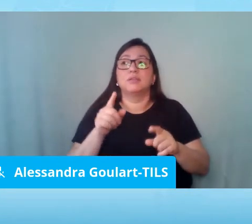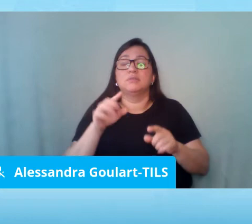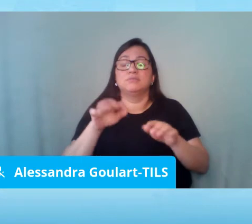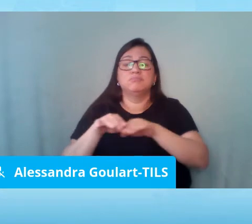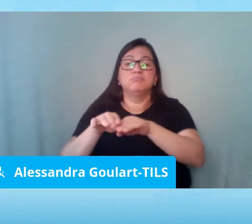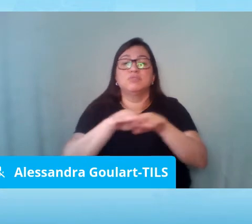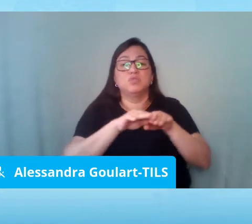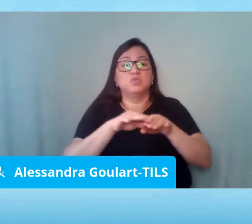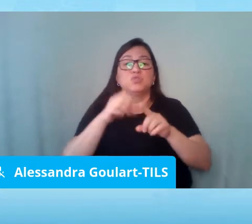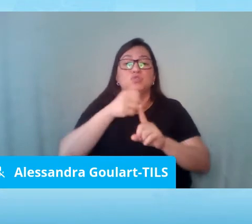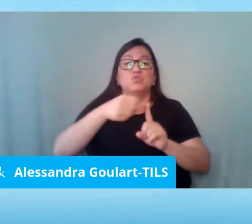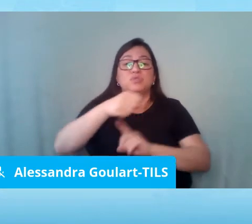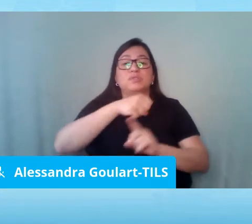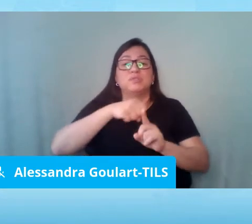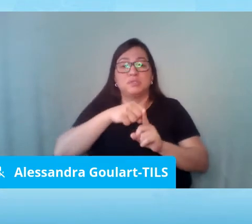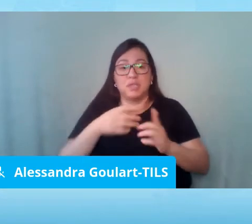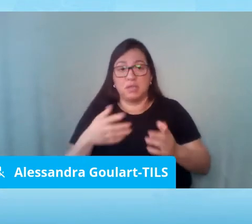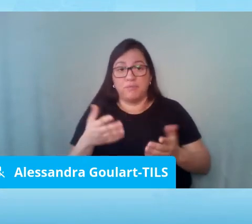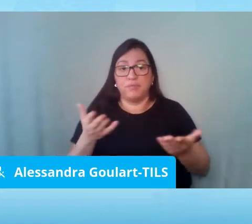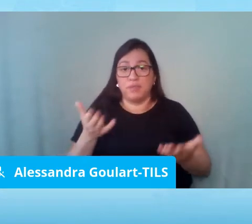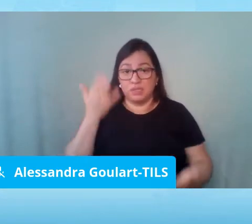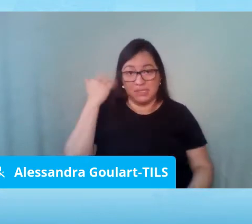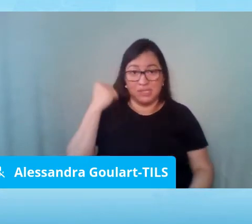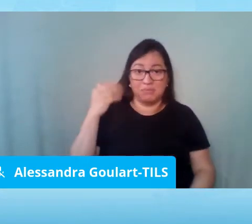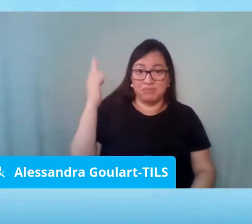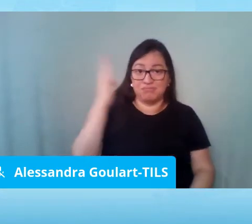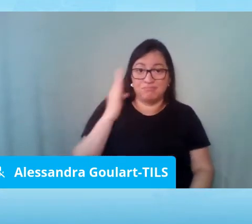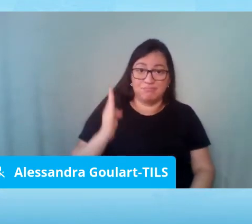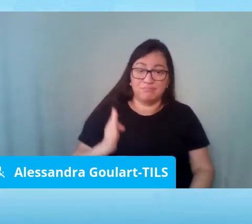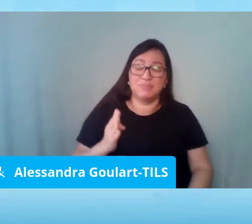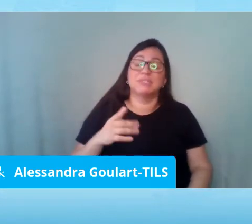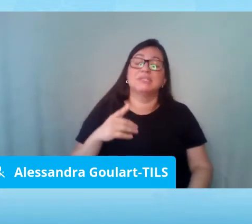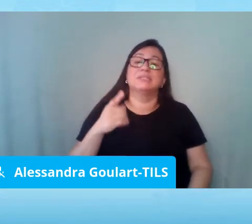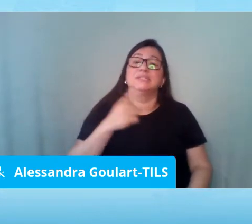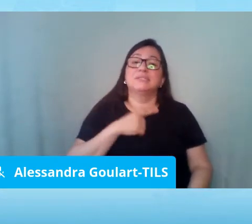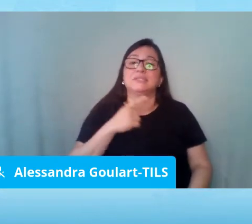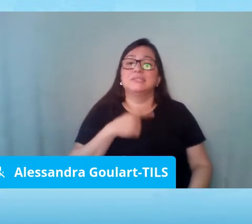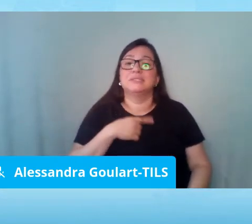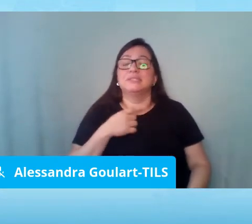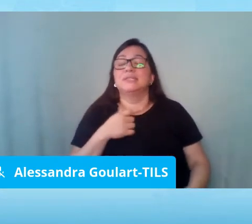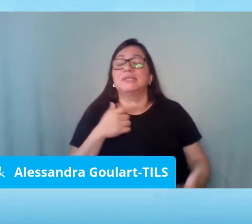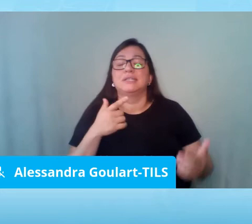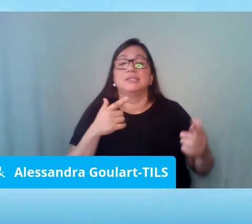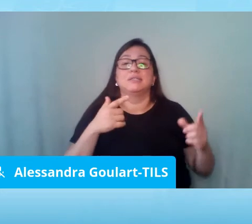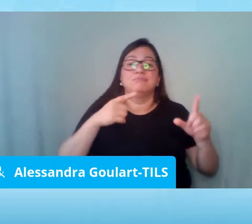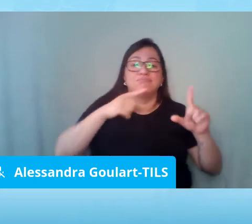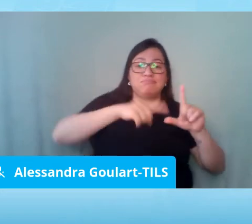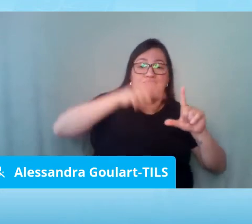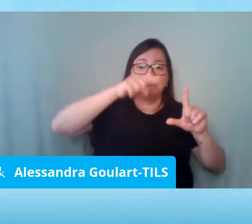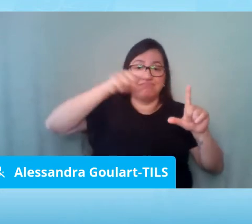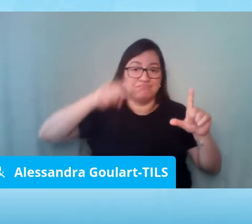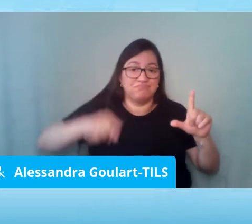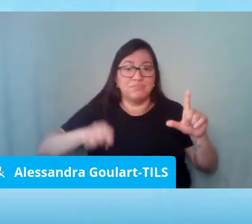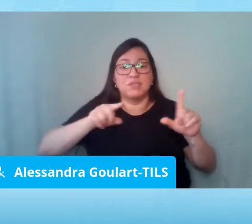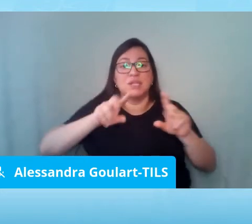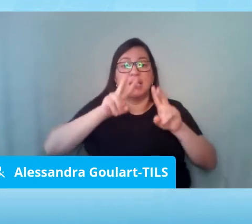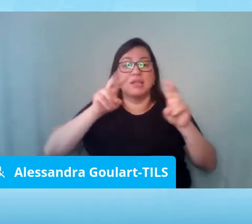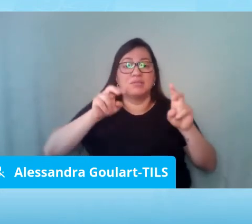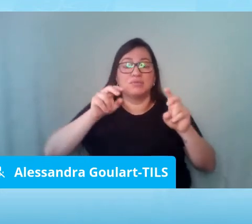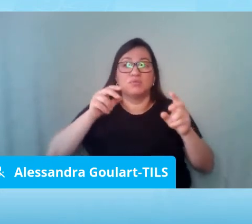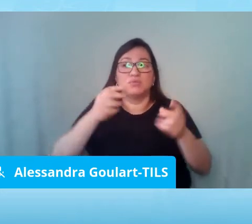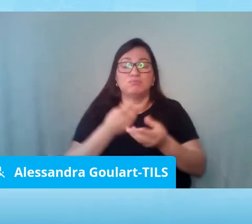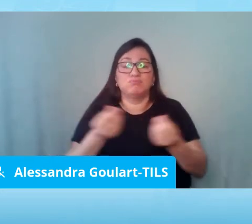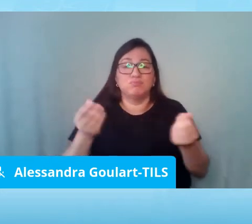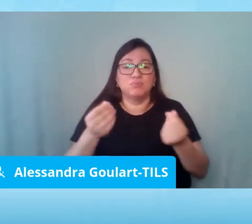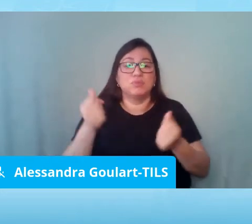toda a construção do país, né, a gente tem então uma vulnerabilidade social muito relacionada à raça negra. E